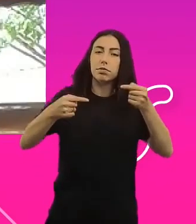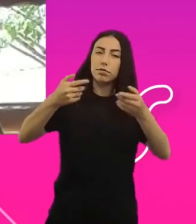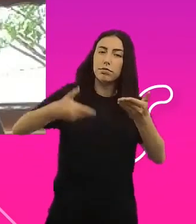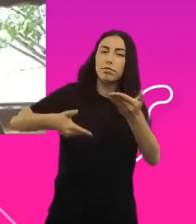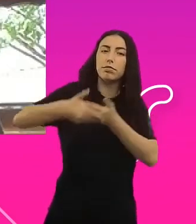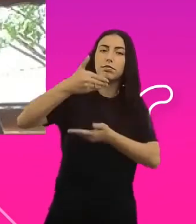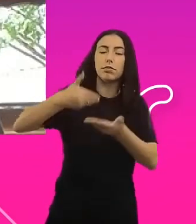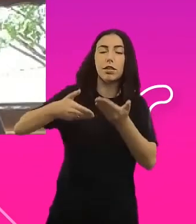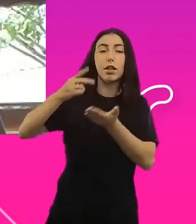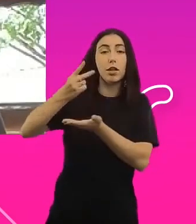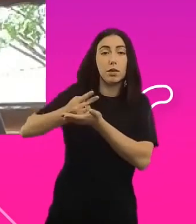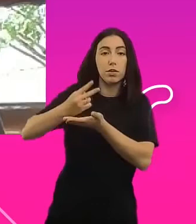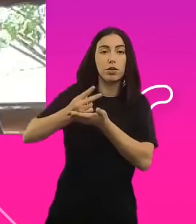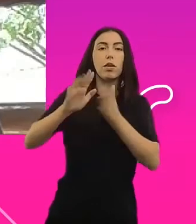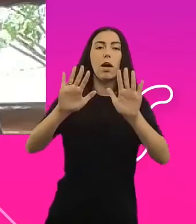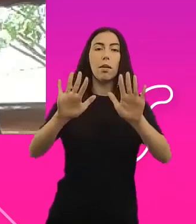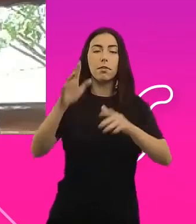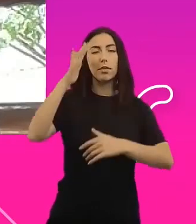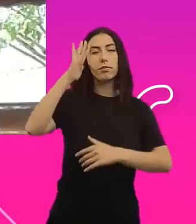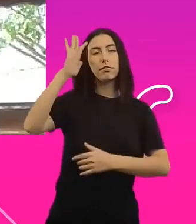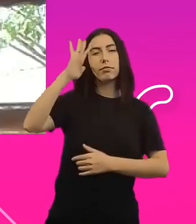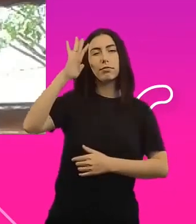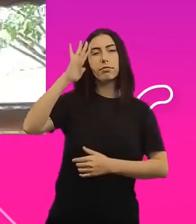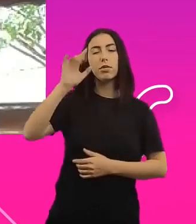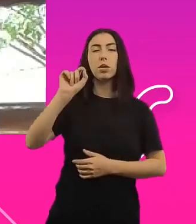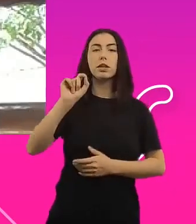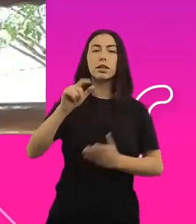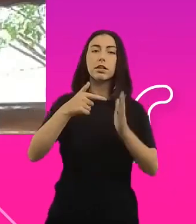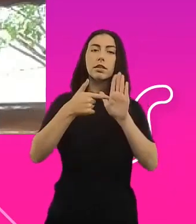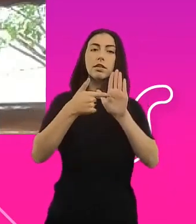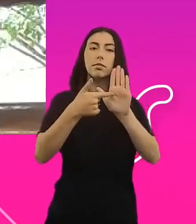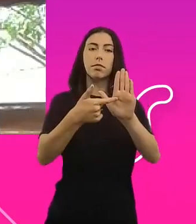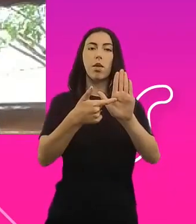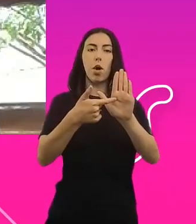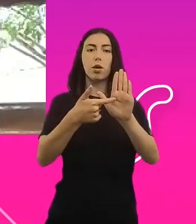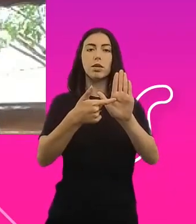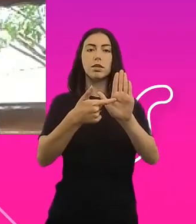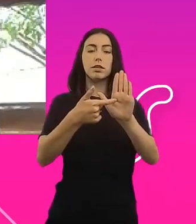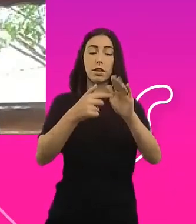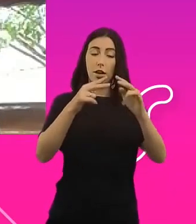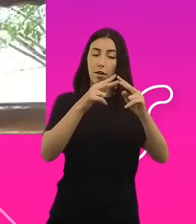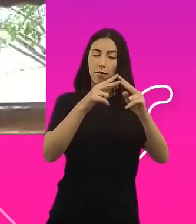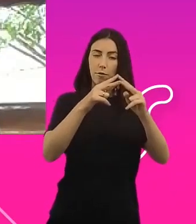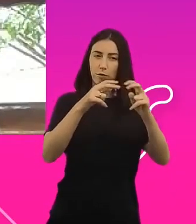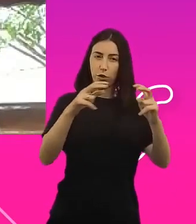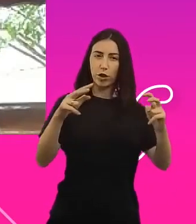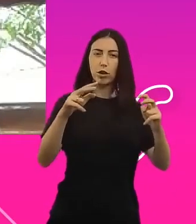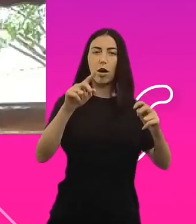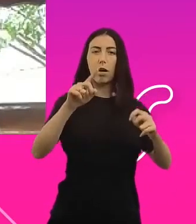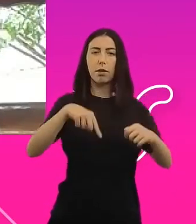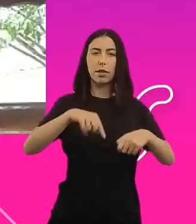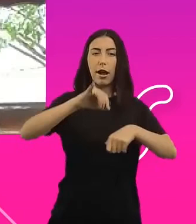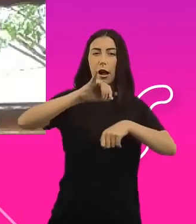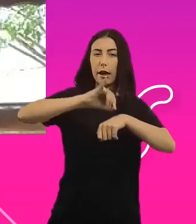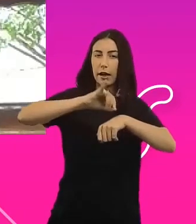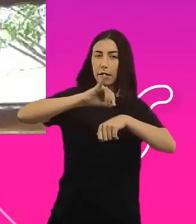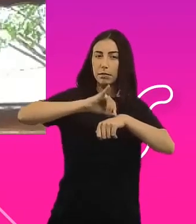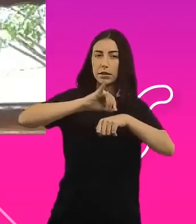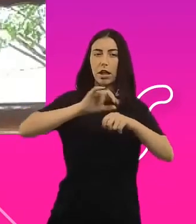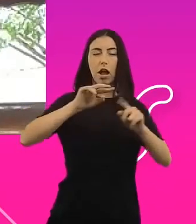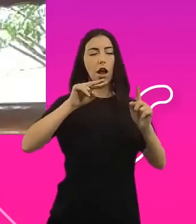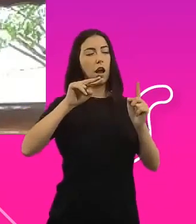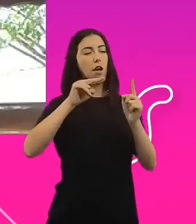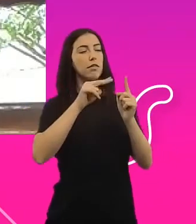gente também trazer, muito por uma questão de Florianópolis ser uma capital também que, né, é vista como um alto índice